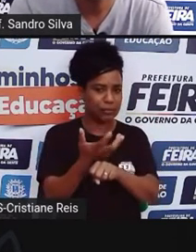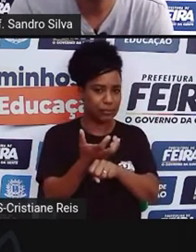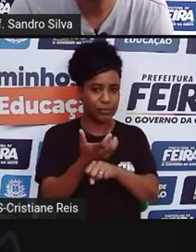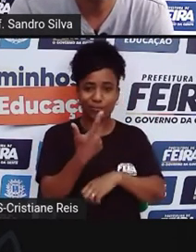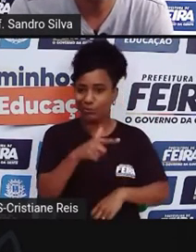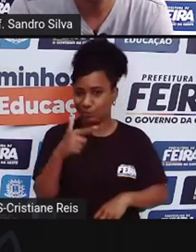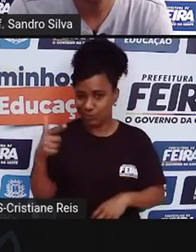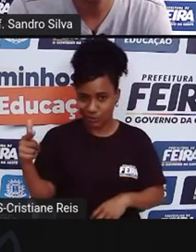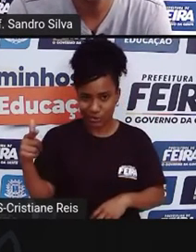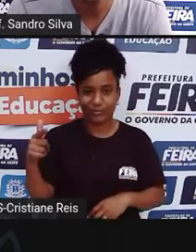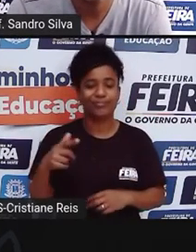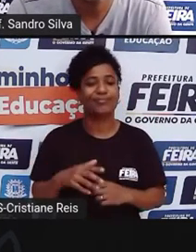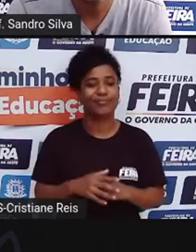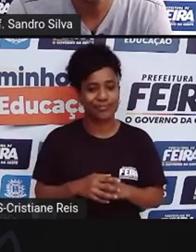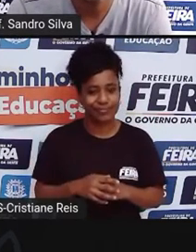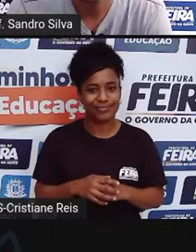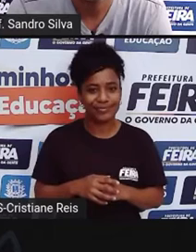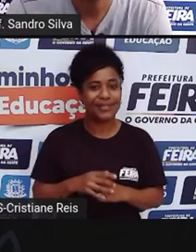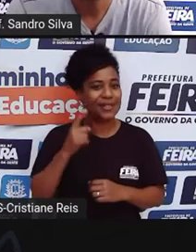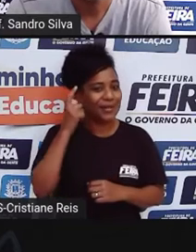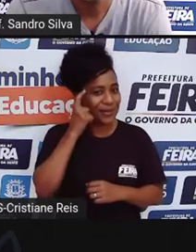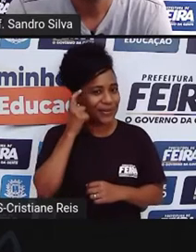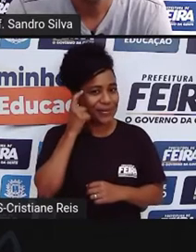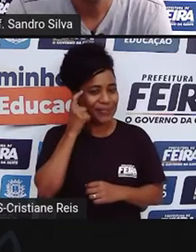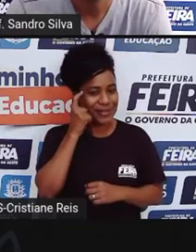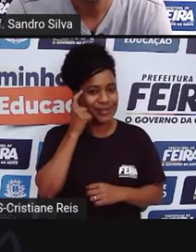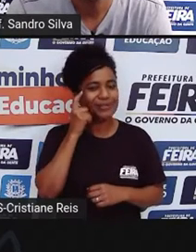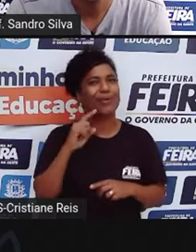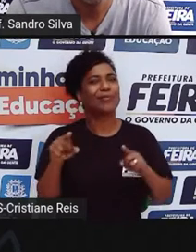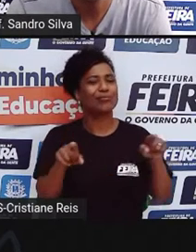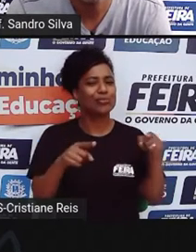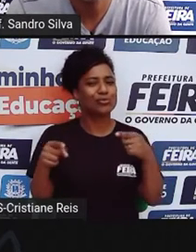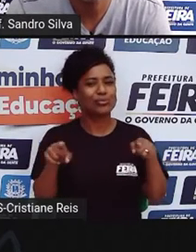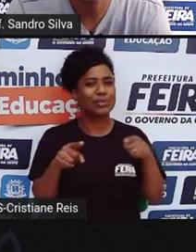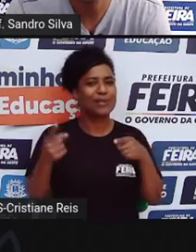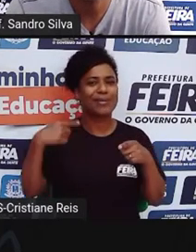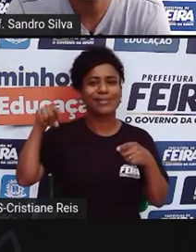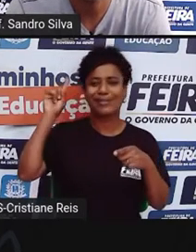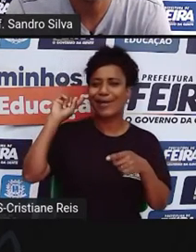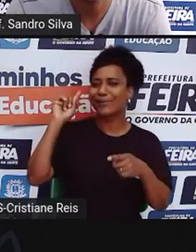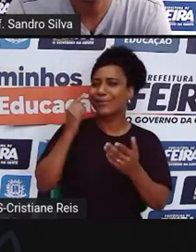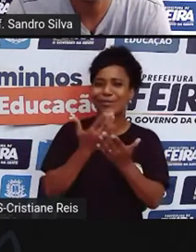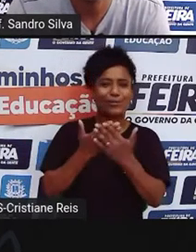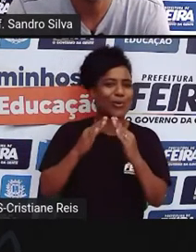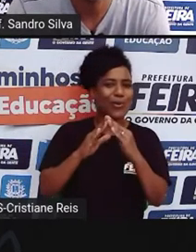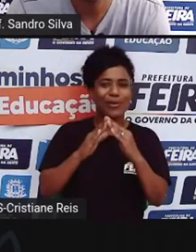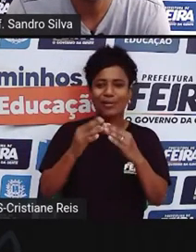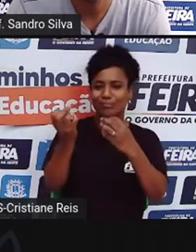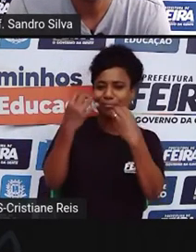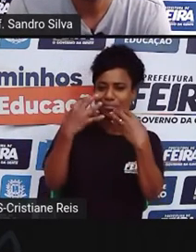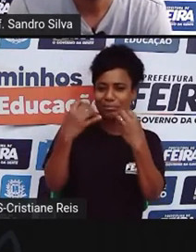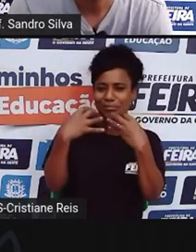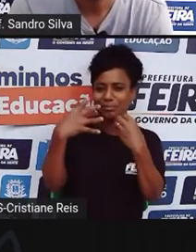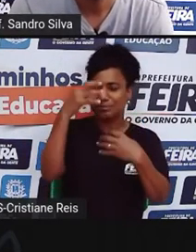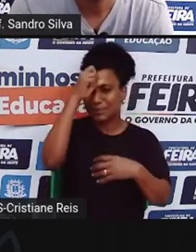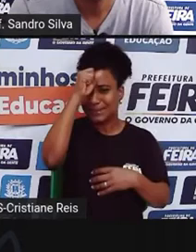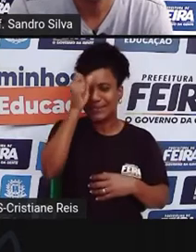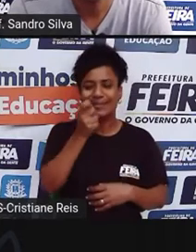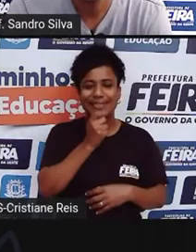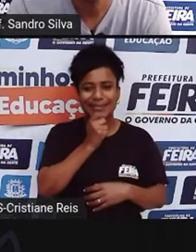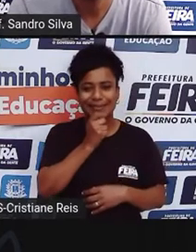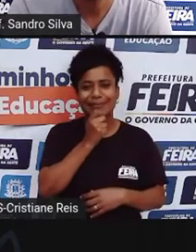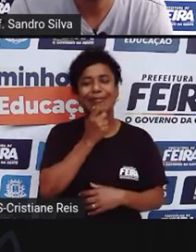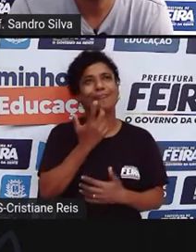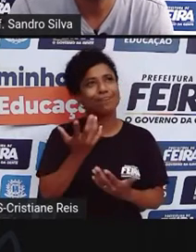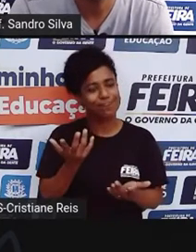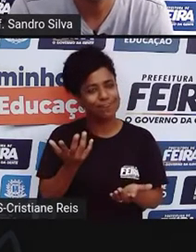eu imagino que isso faça muita falta. Eu sinto falta hoje, mas mesmo quem não tem essa percepção,